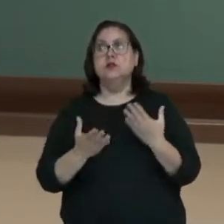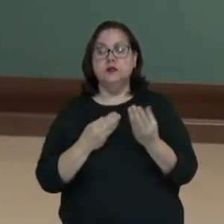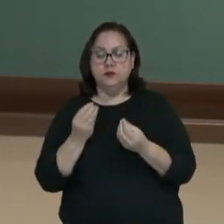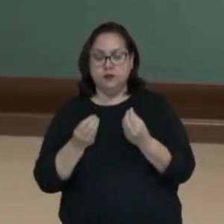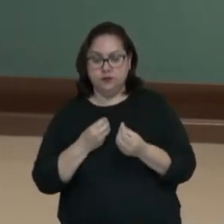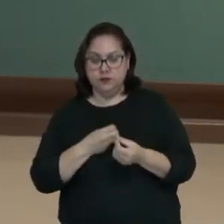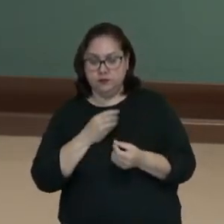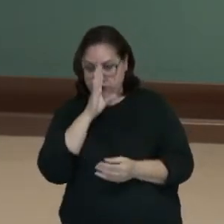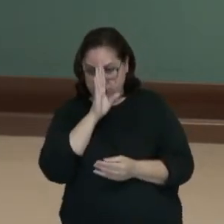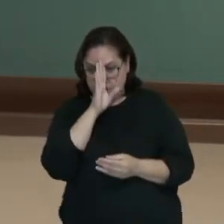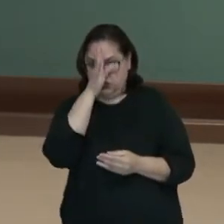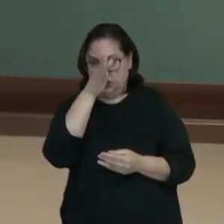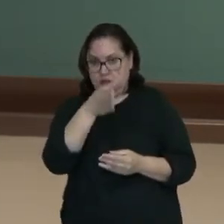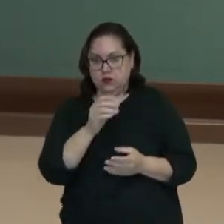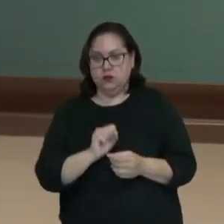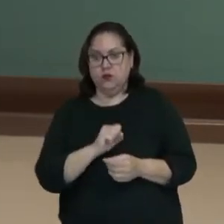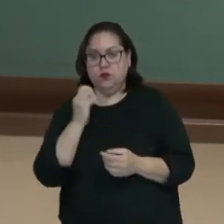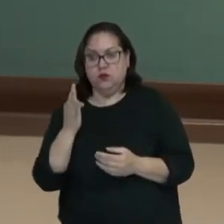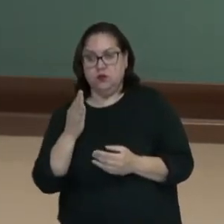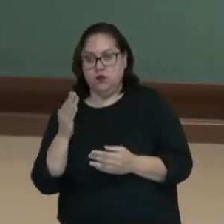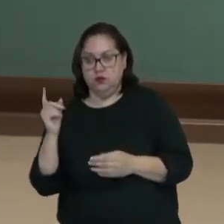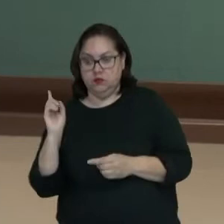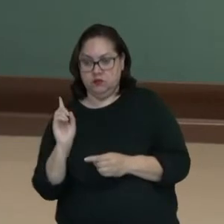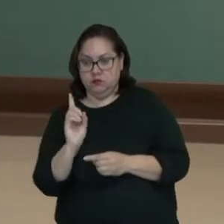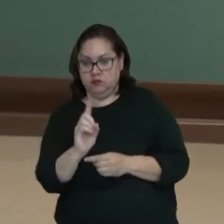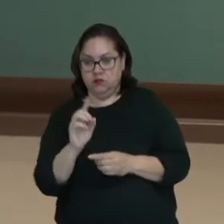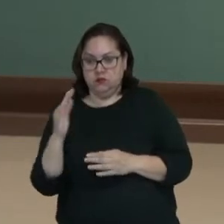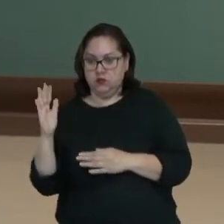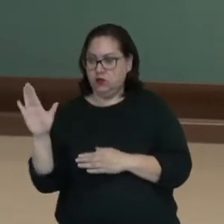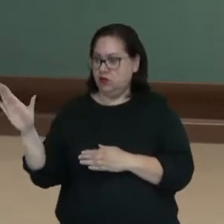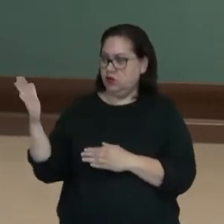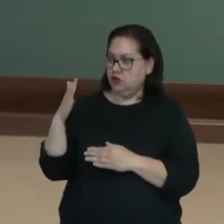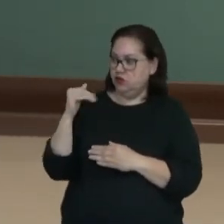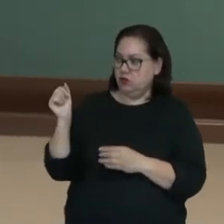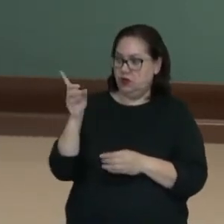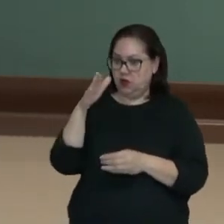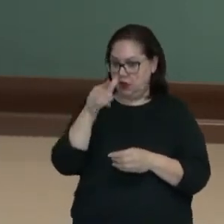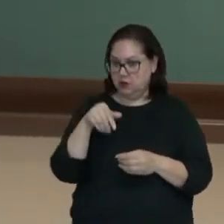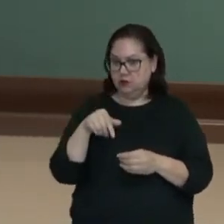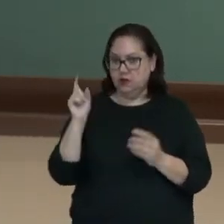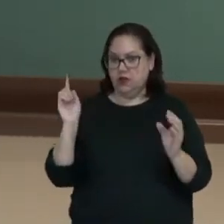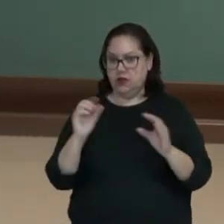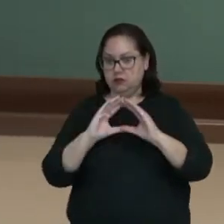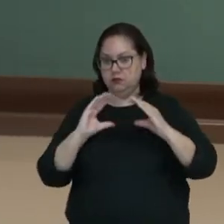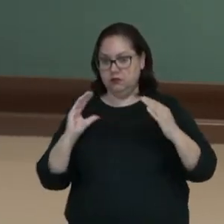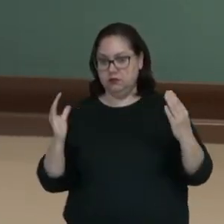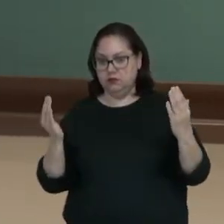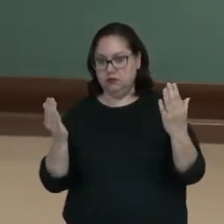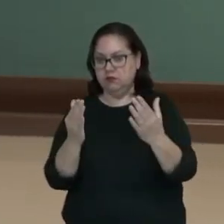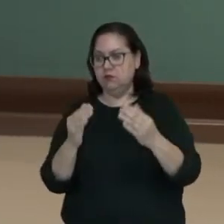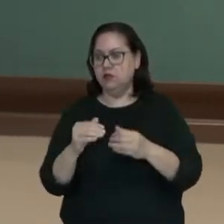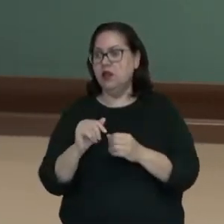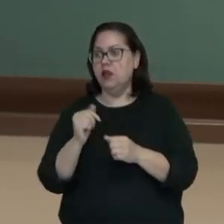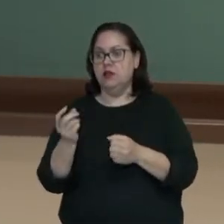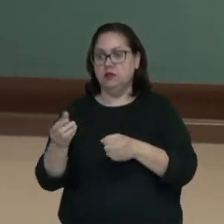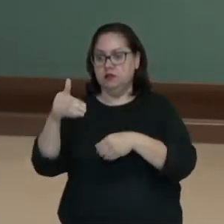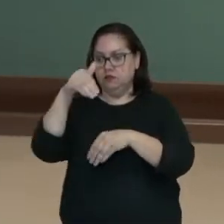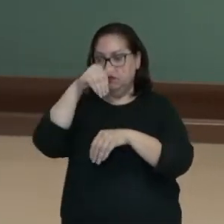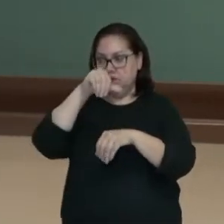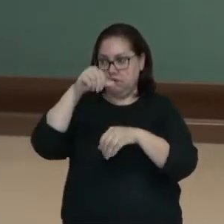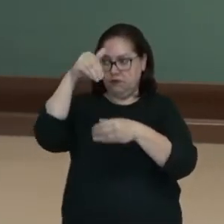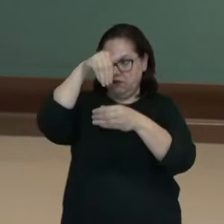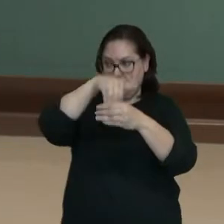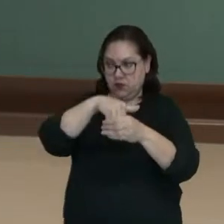democracia direta, ou seja, o cidadão era chamado aí na polis, a praça pública, né? E ali eles